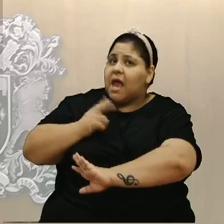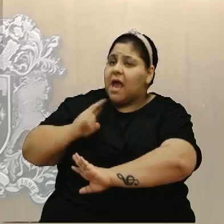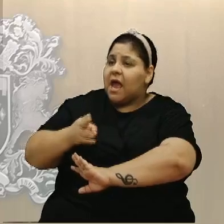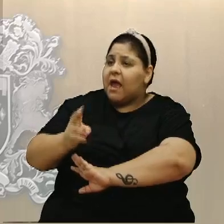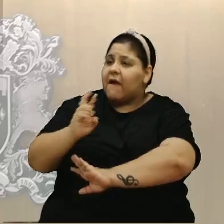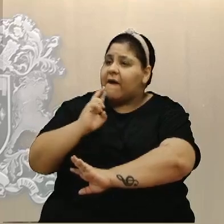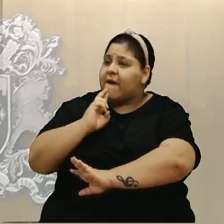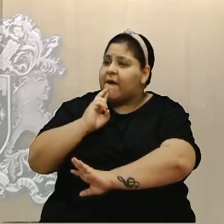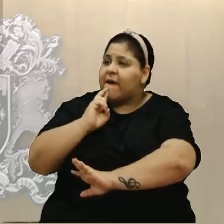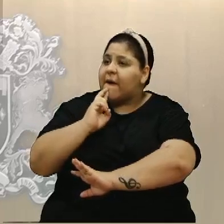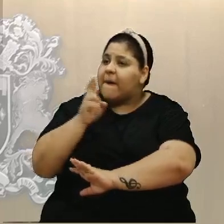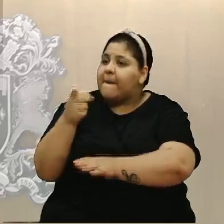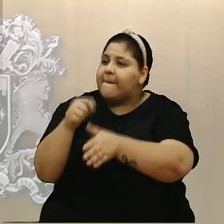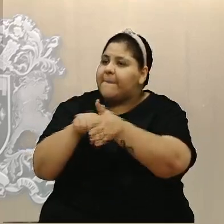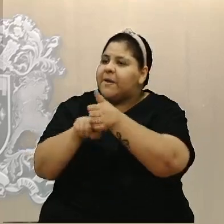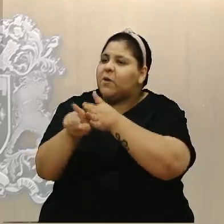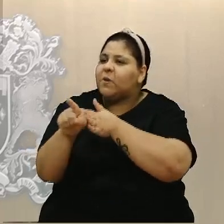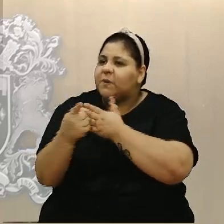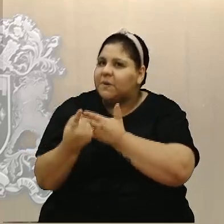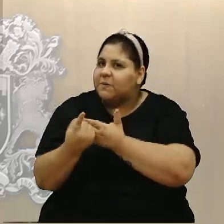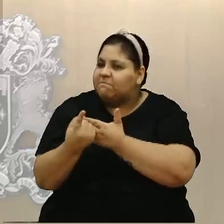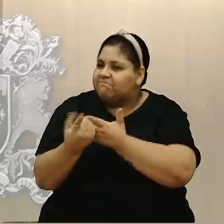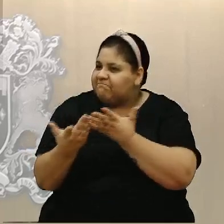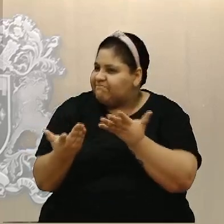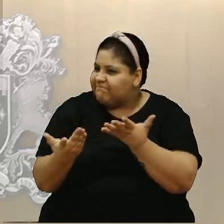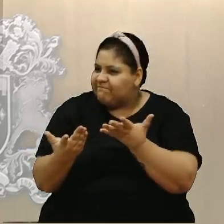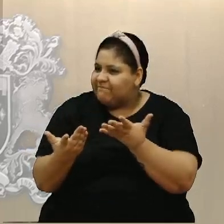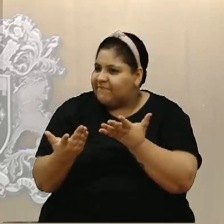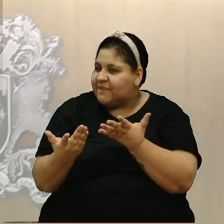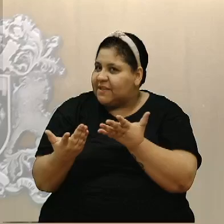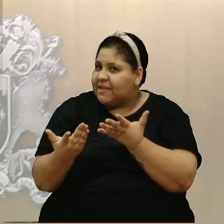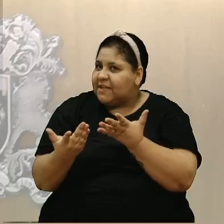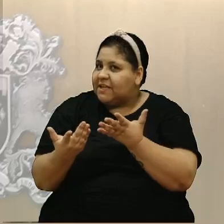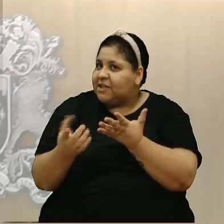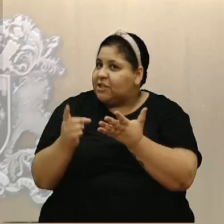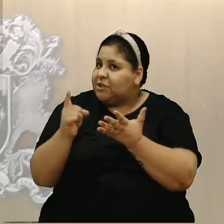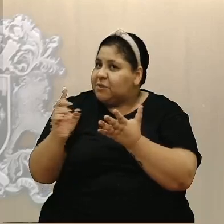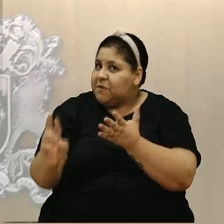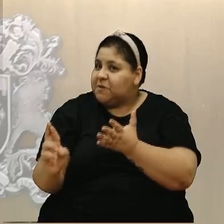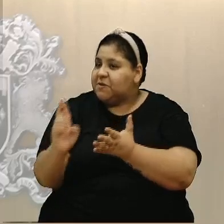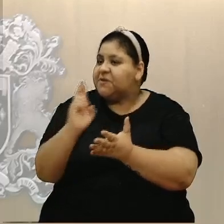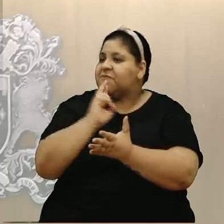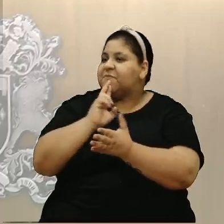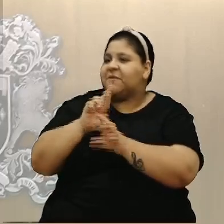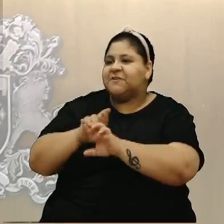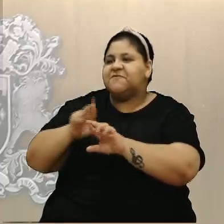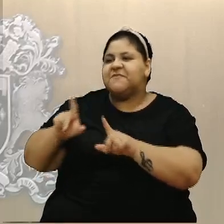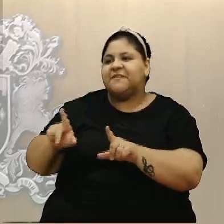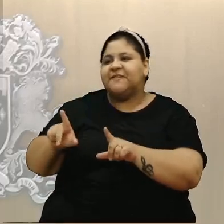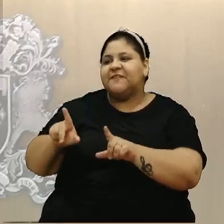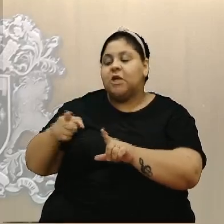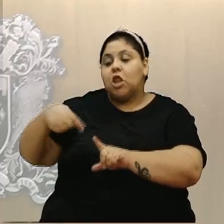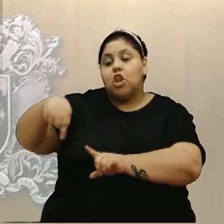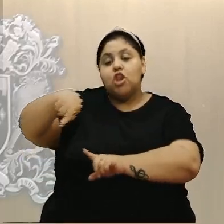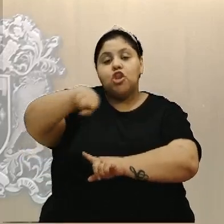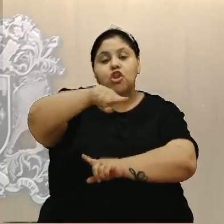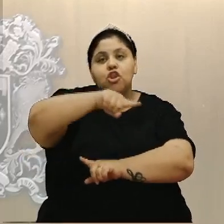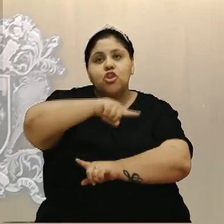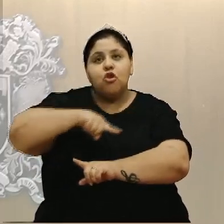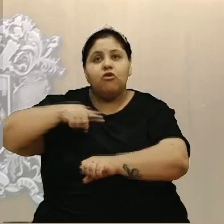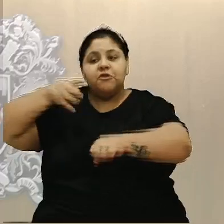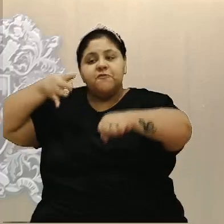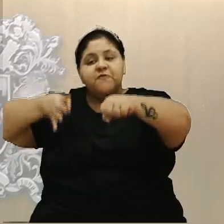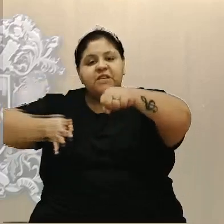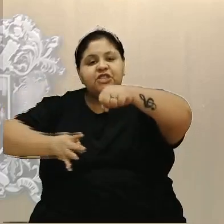mesma pergunta. Eles é que me trouxeram respostas diferentes. Nós somos